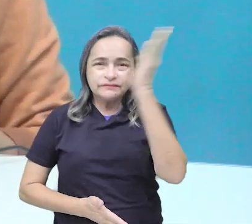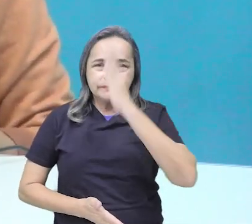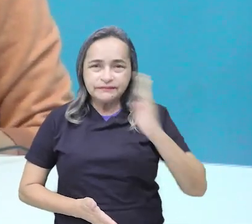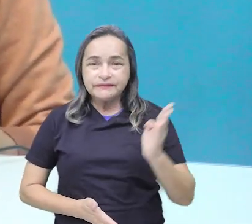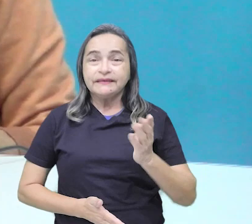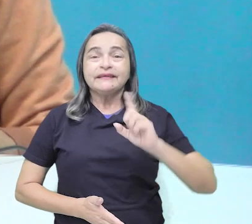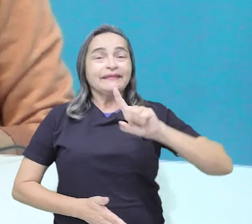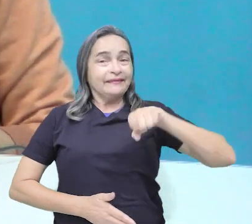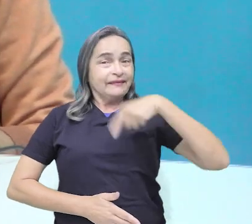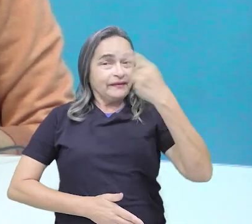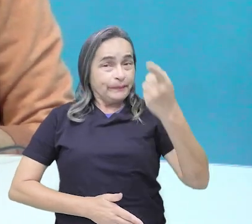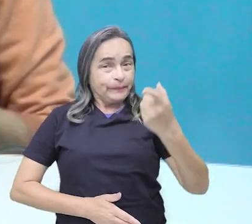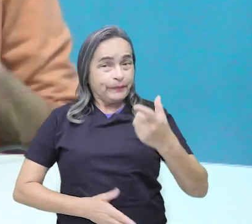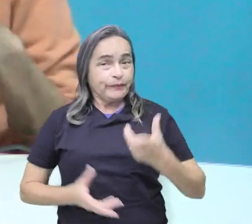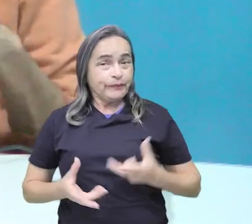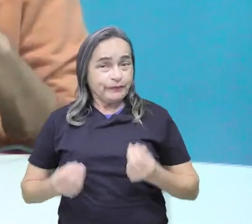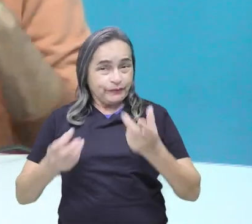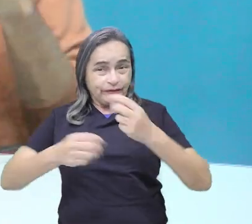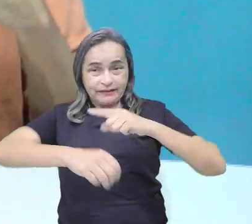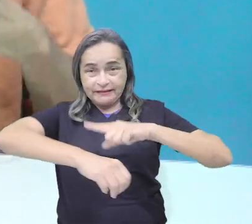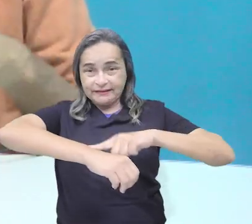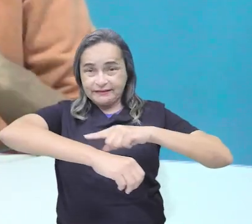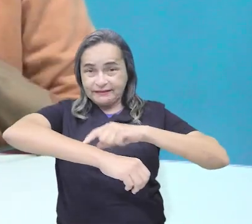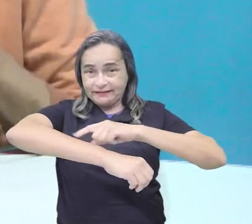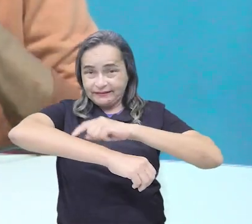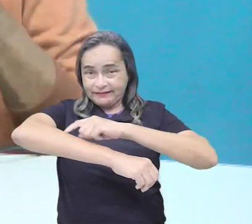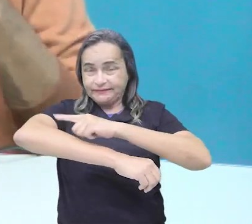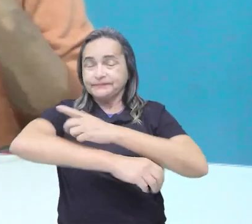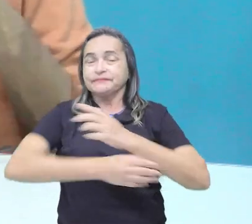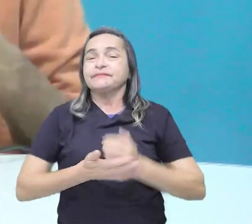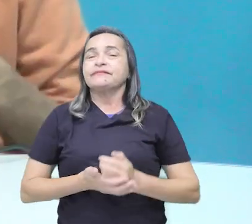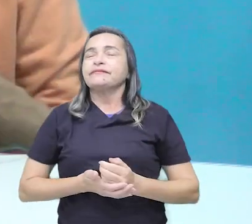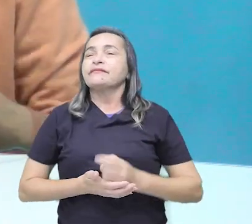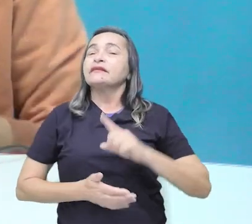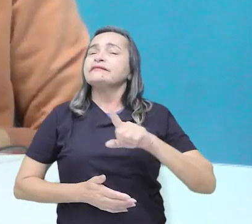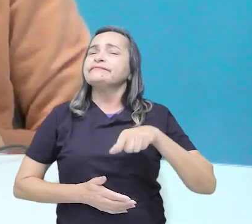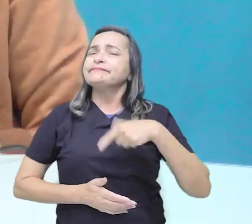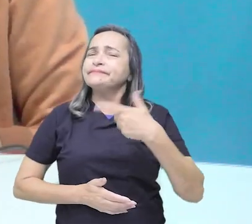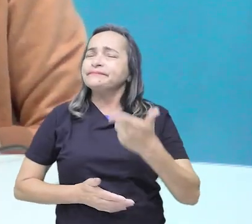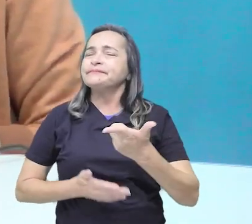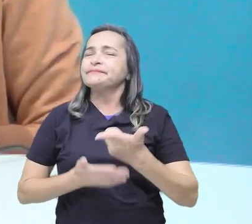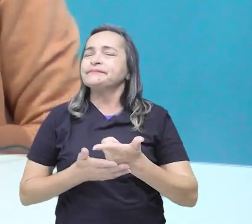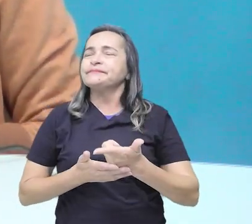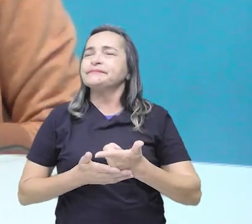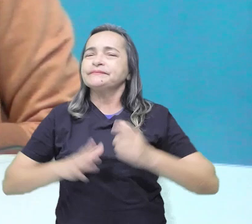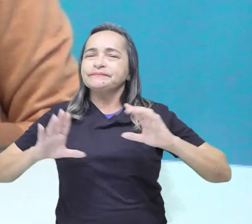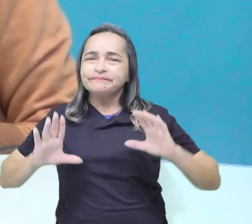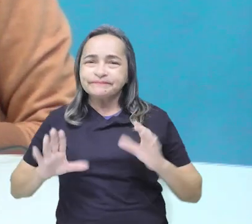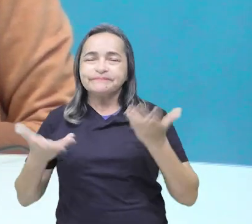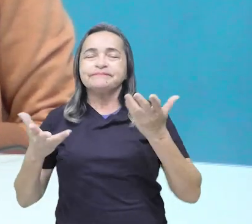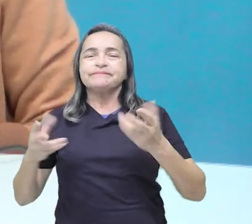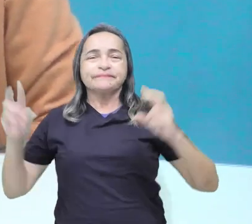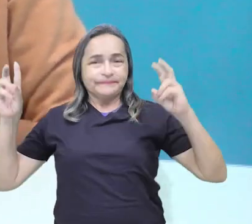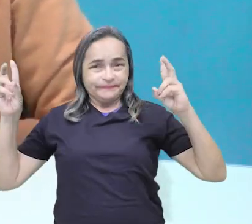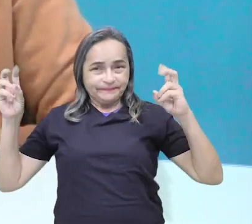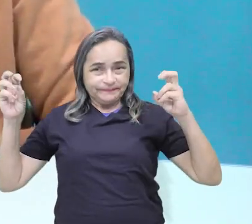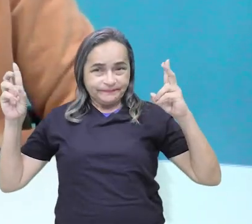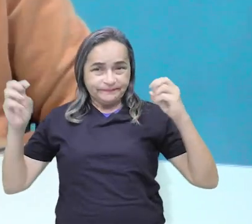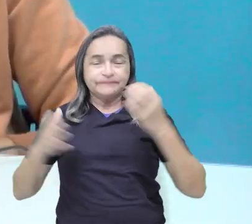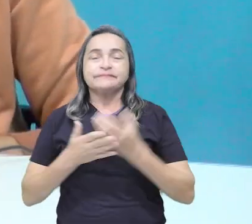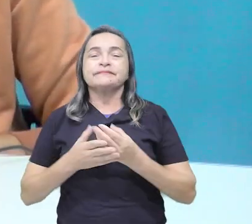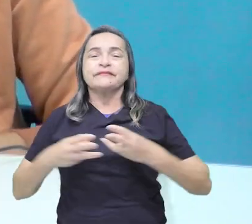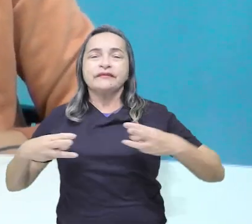pele. Aproveitando as celebrações e as ações em torno do tema, o Ministério